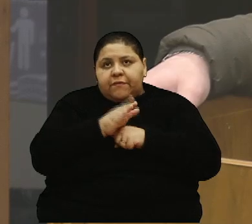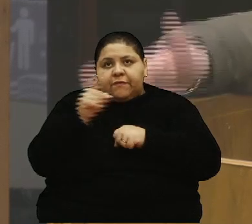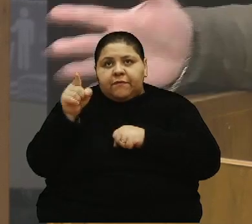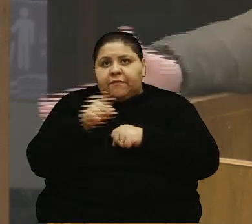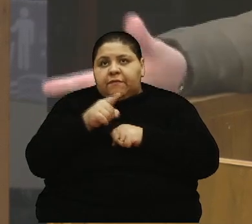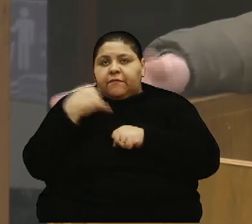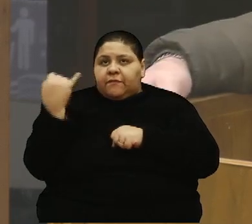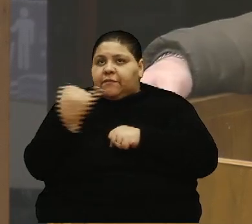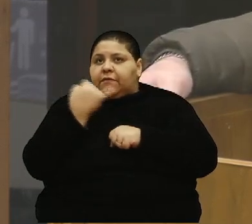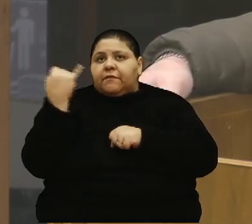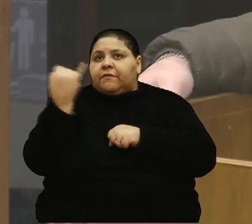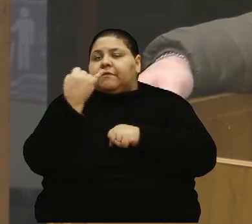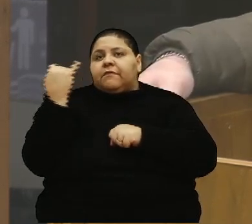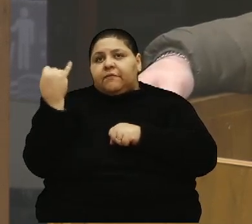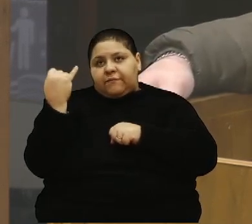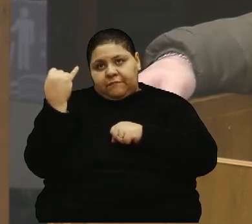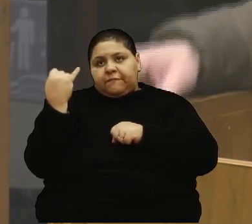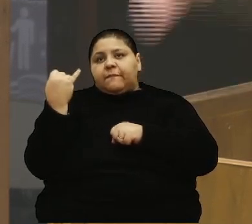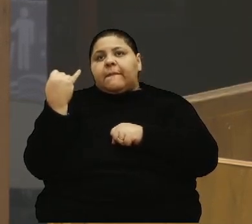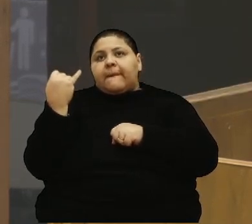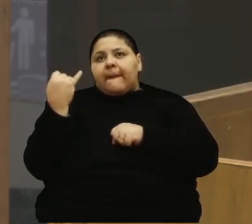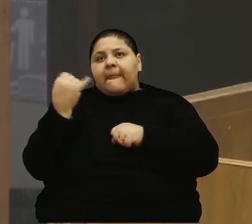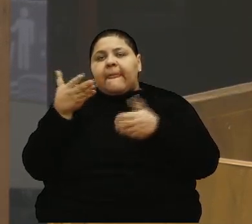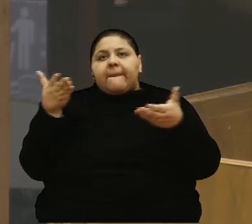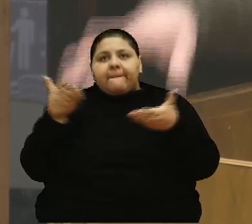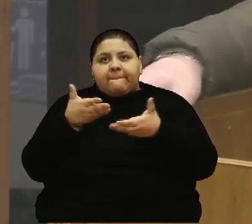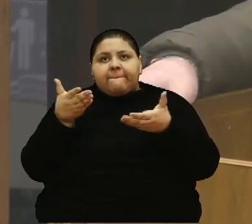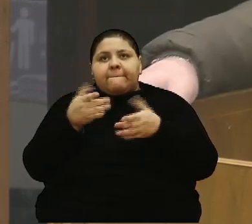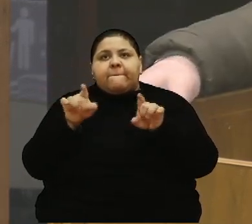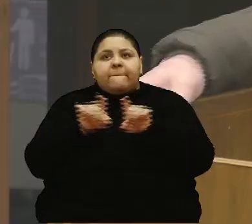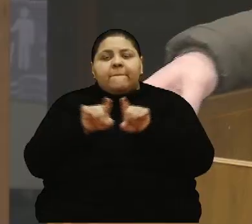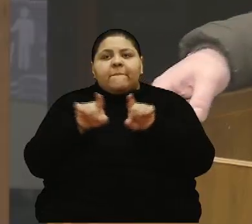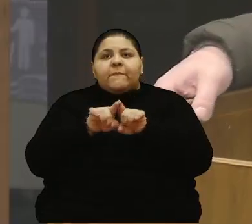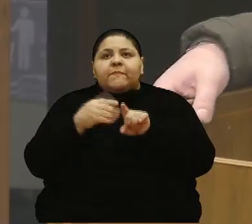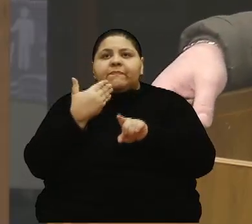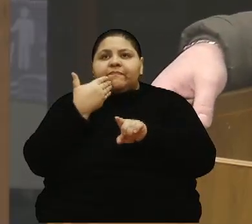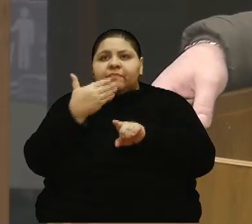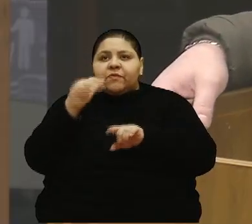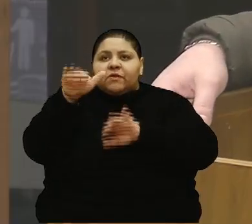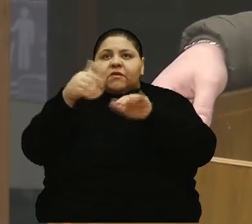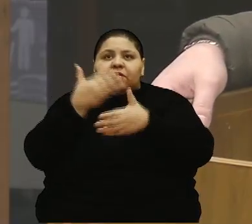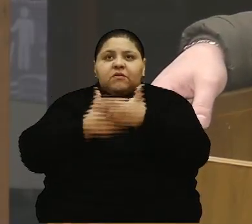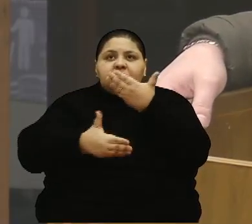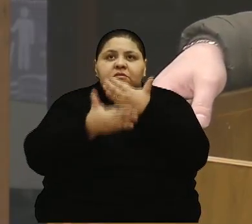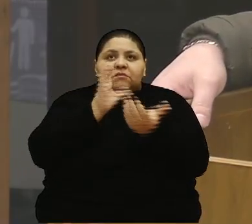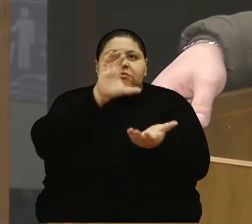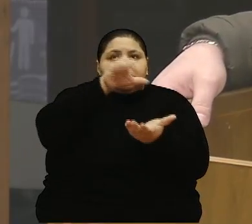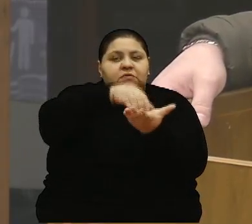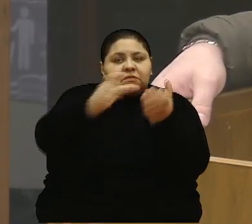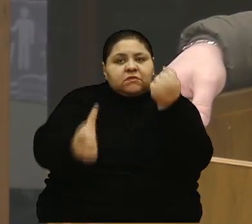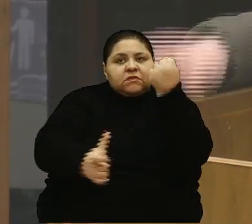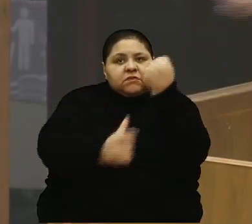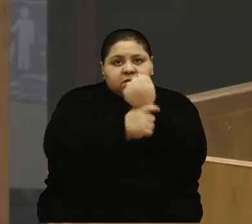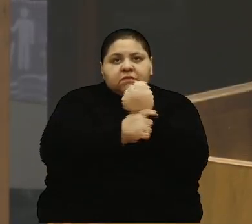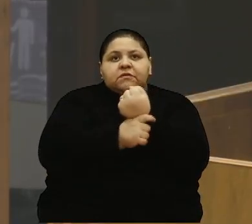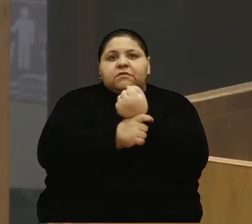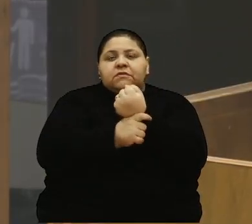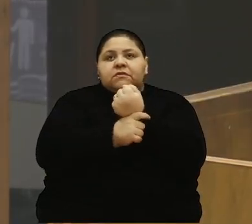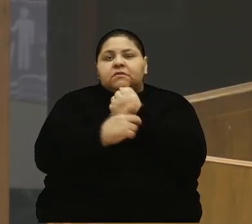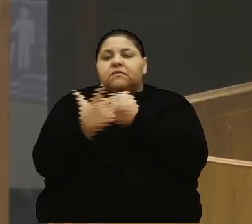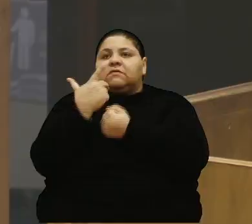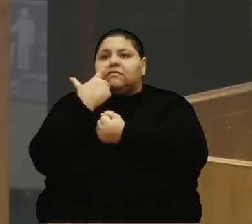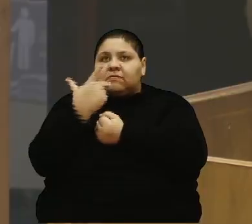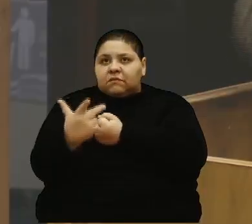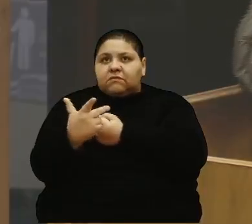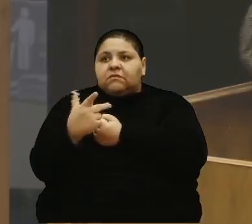grande valia, de grande importância, e já foram também estendidos os convites a todos os órgãos de segurança para reforçar